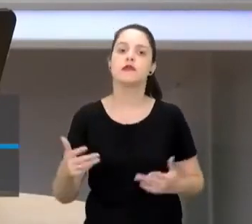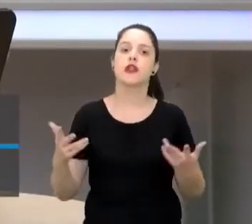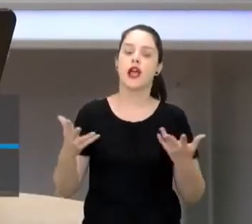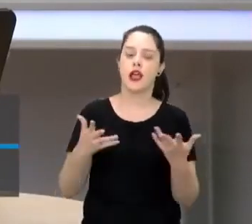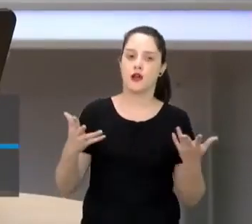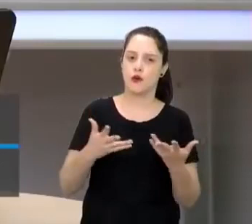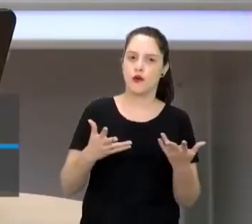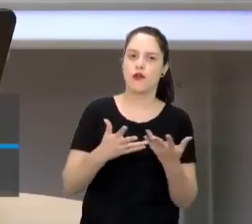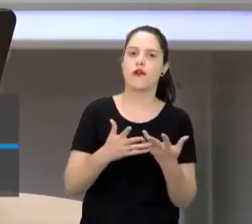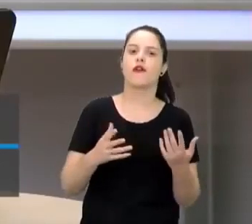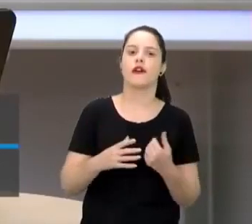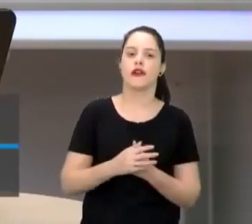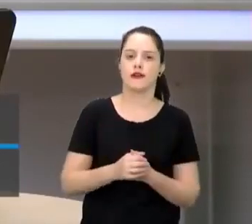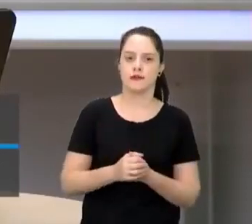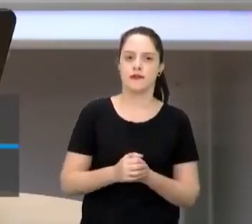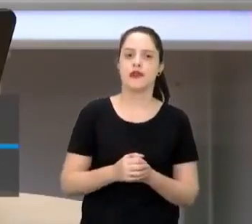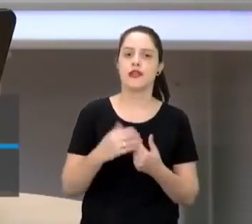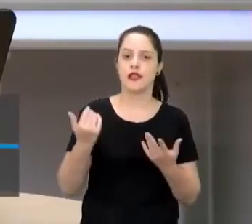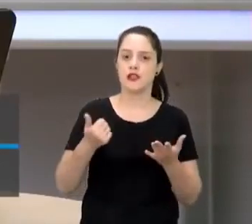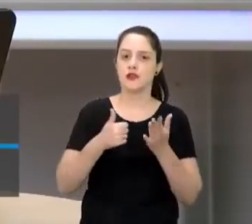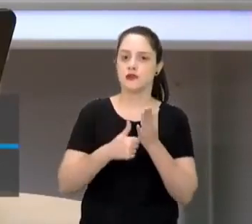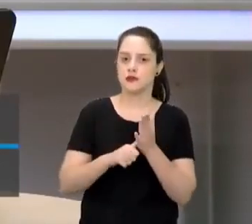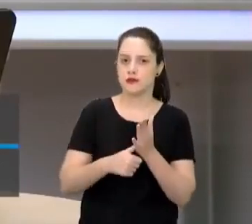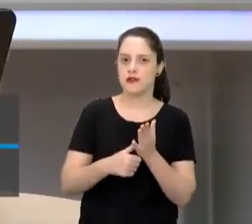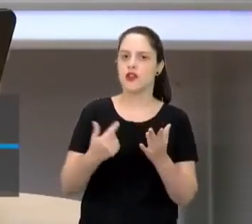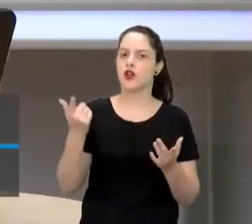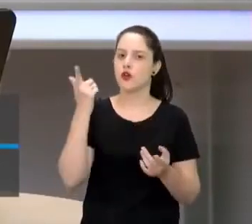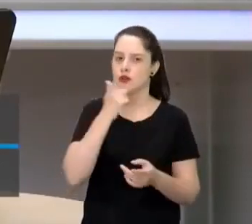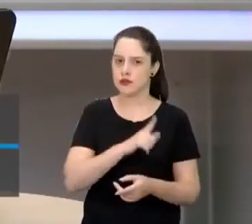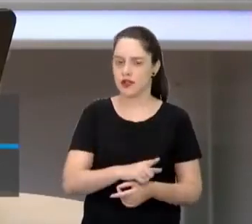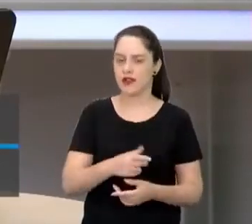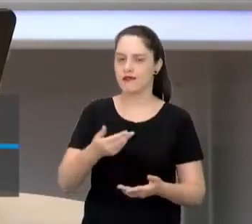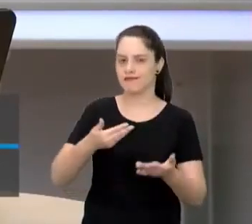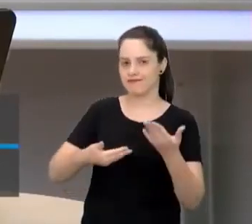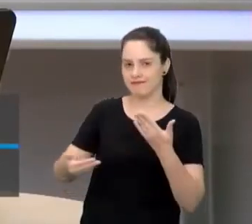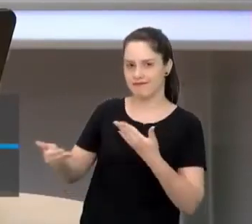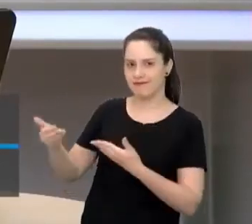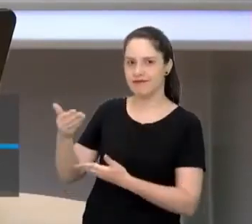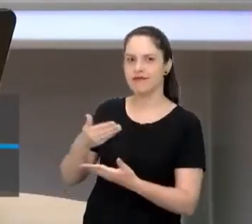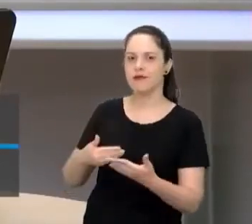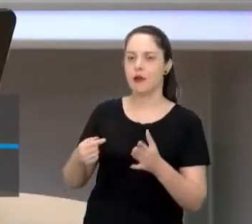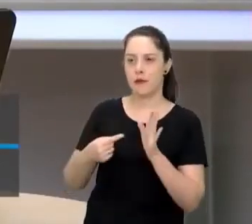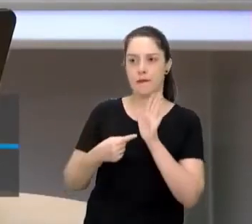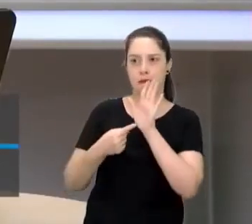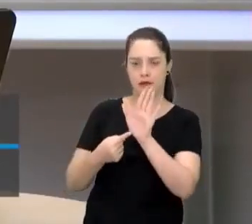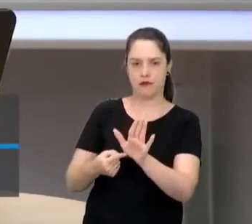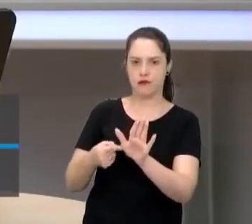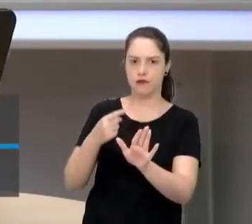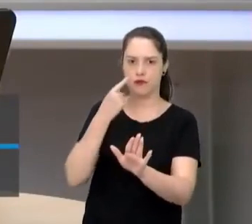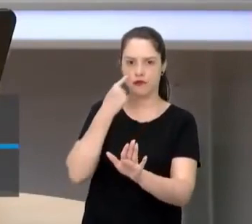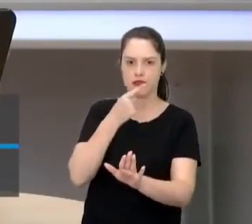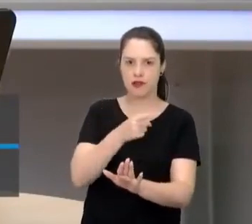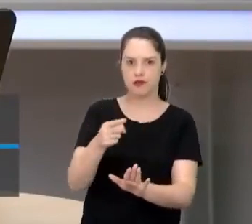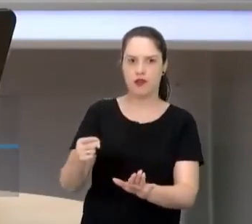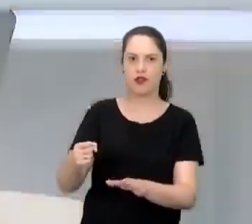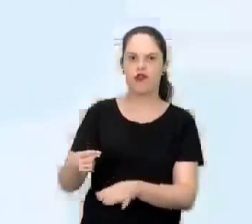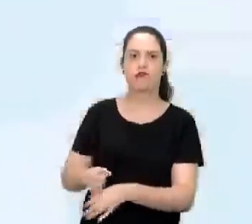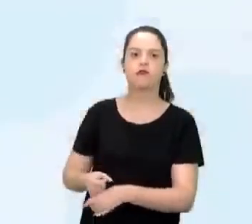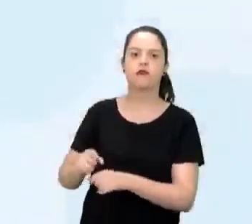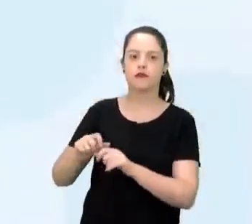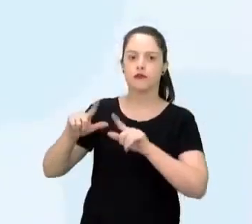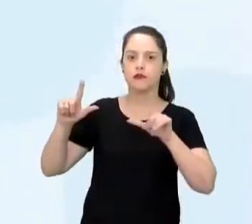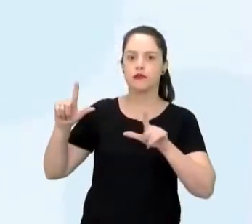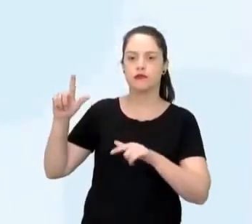definição oficial aí, né, que está nos documentos, que inclusive a gente consegue encontrar nesse site para vocês. No próximo slide, então, por